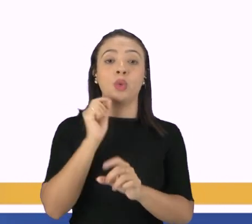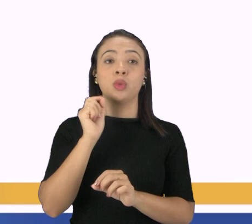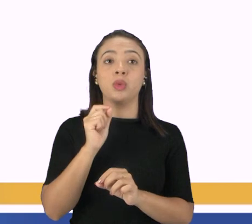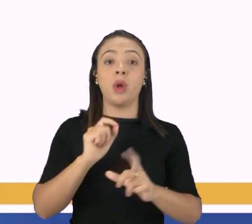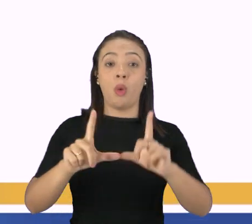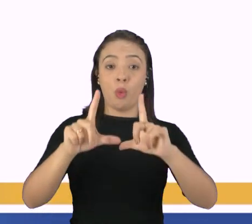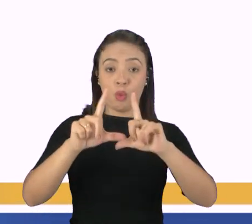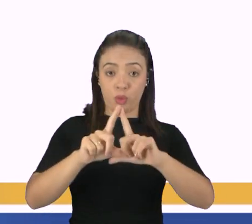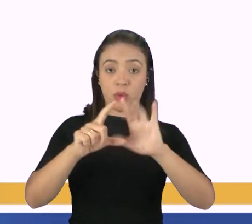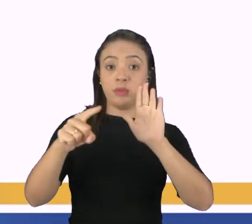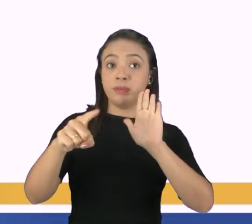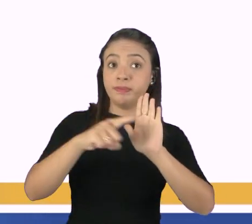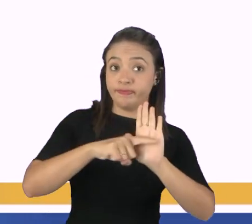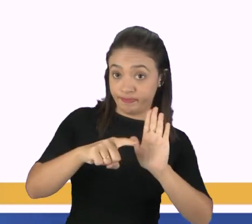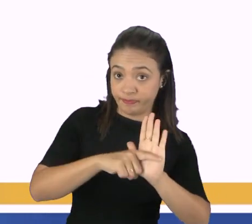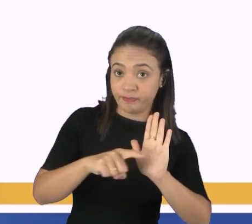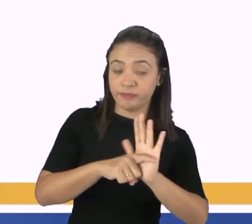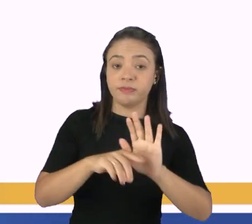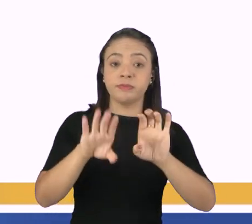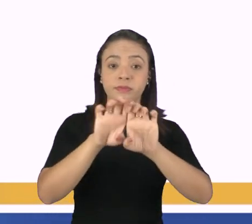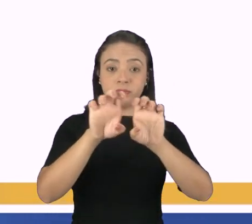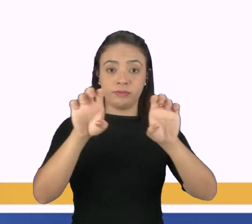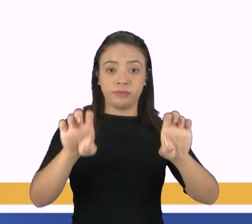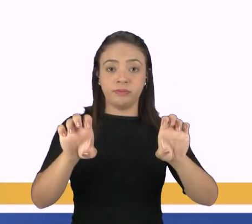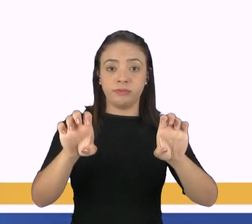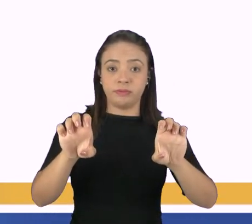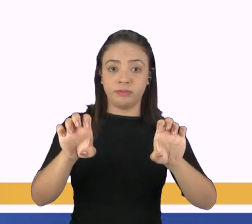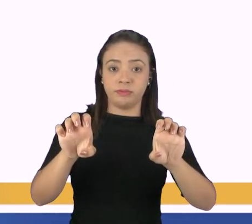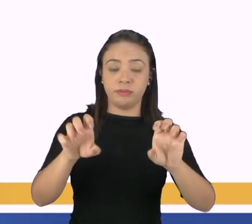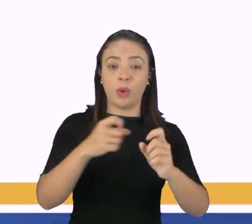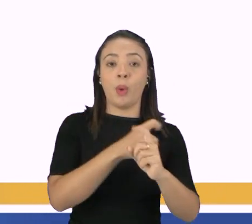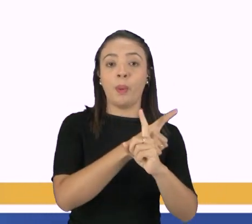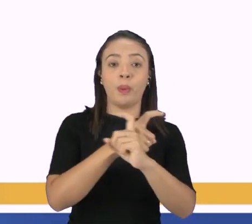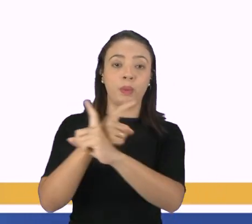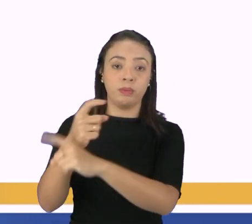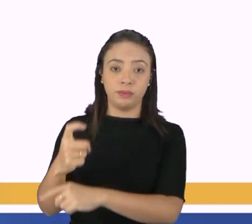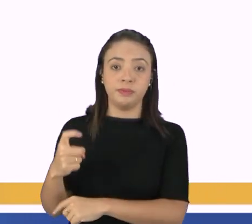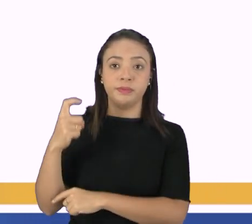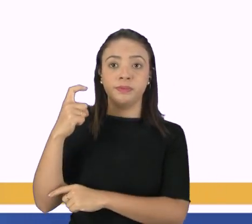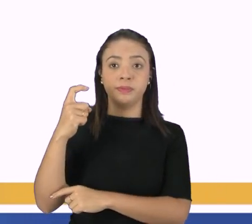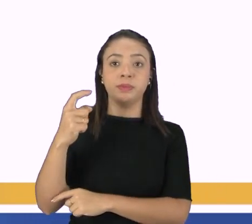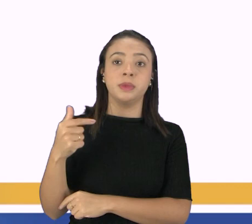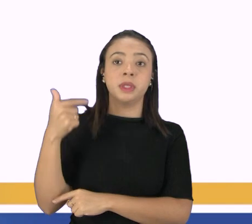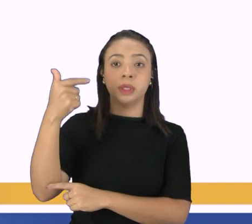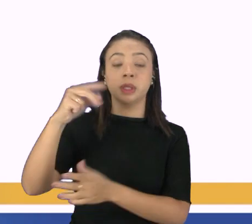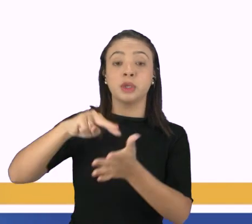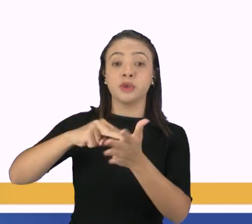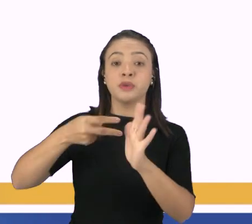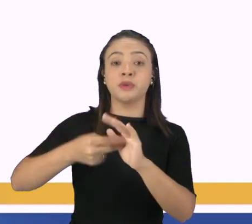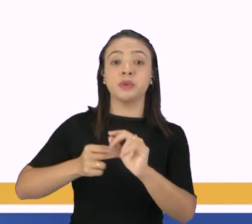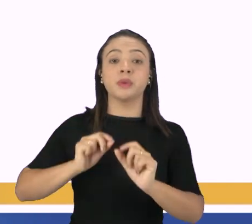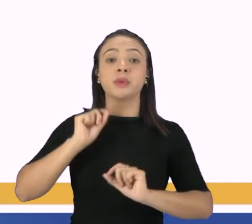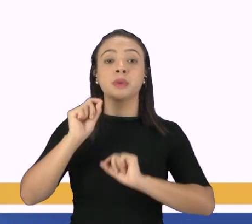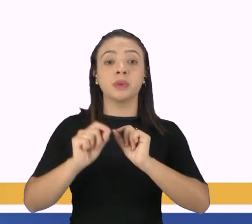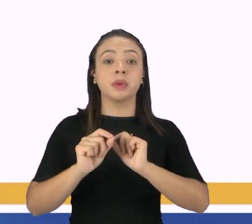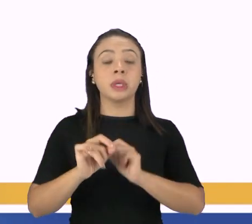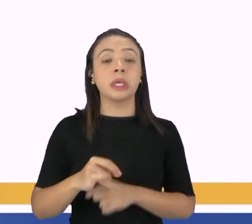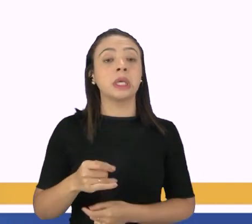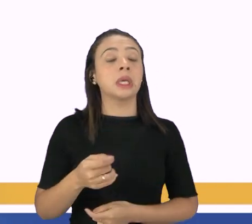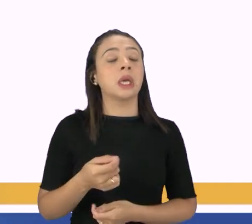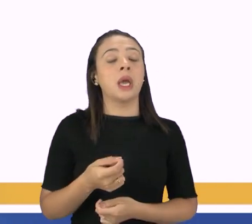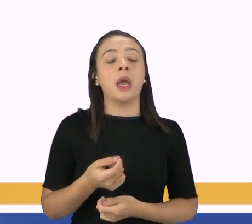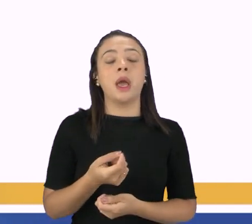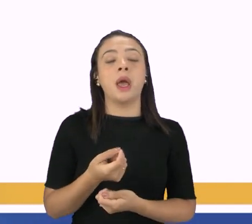né, negativo na nossa equação polinomial do segundo grau, isso quer dizer que ela não